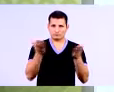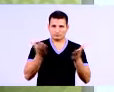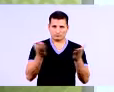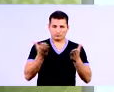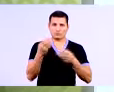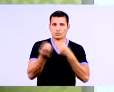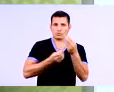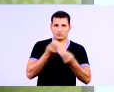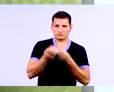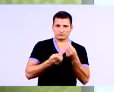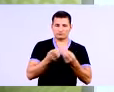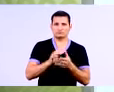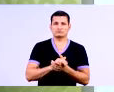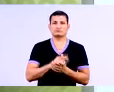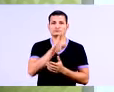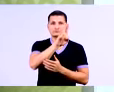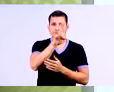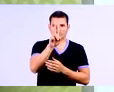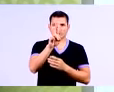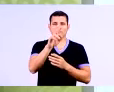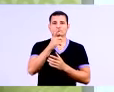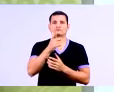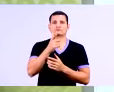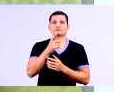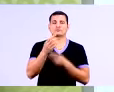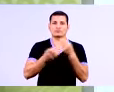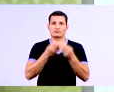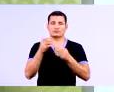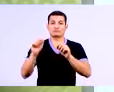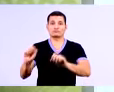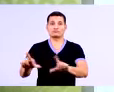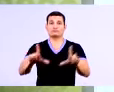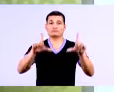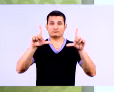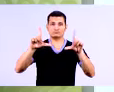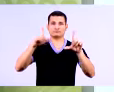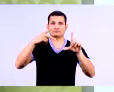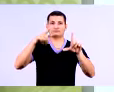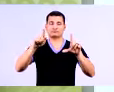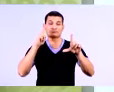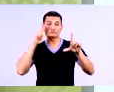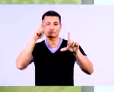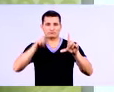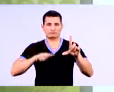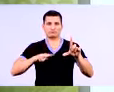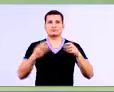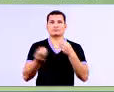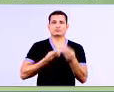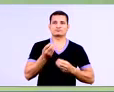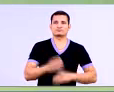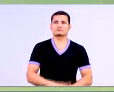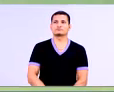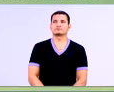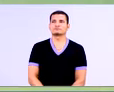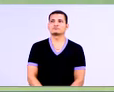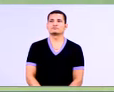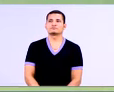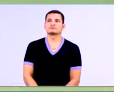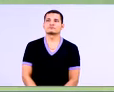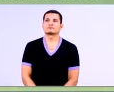aqueles nomes e campos, como ficaria isso renderizado em uma página HTML. Vamos ver.